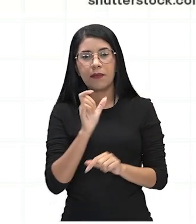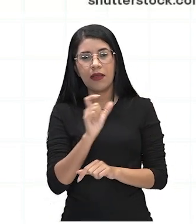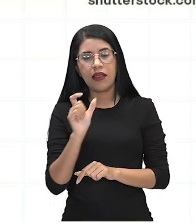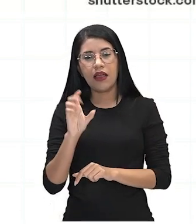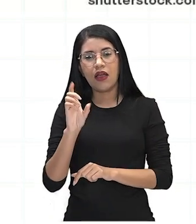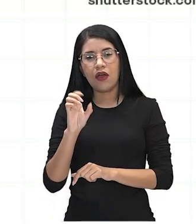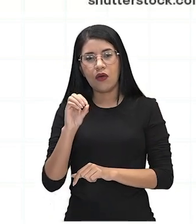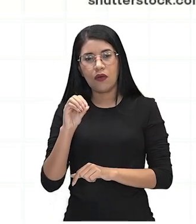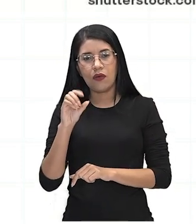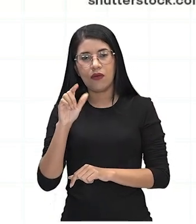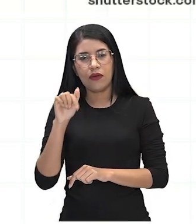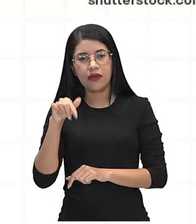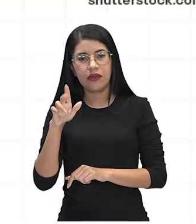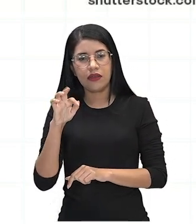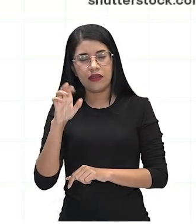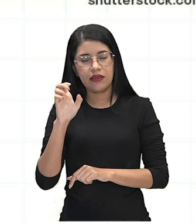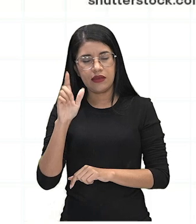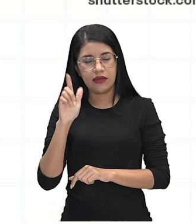vão verificar